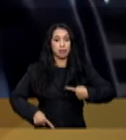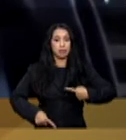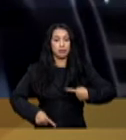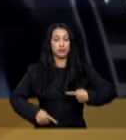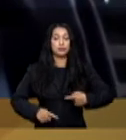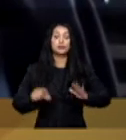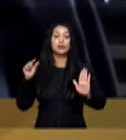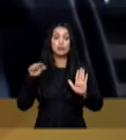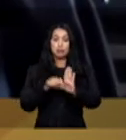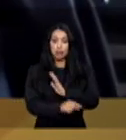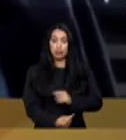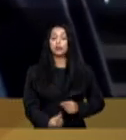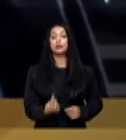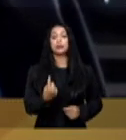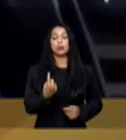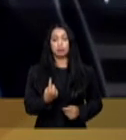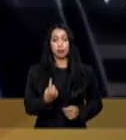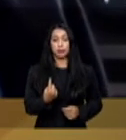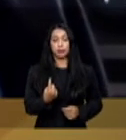Parágrafo 1º.